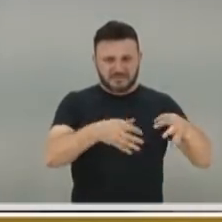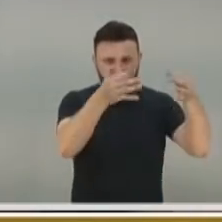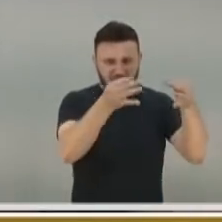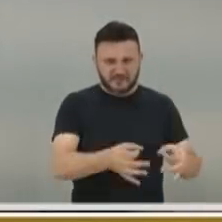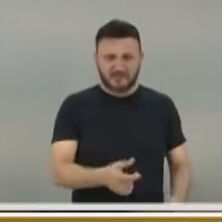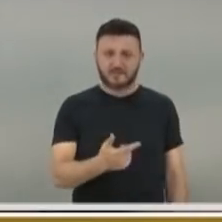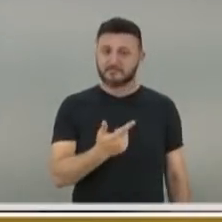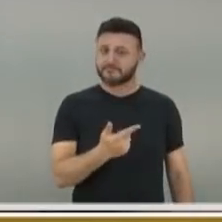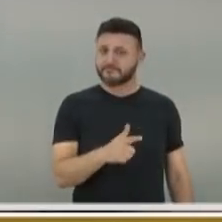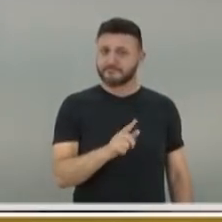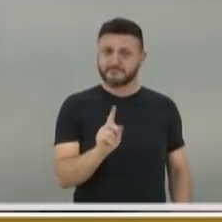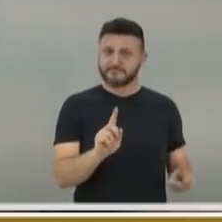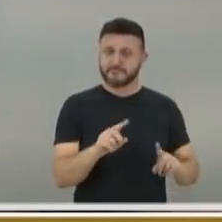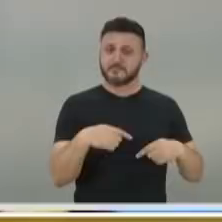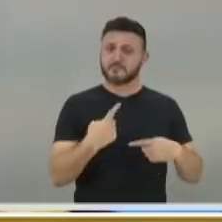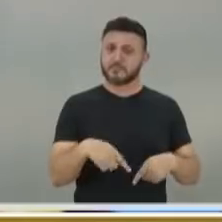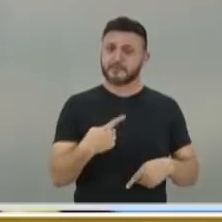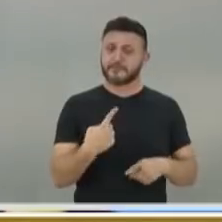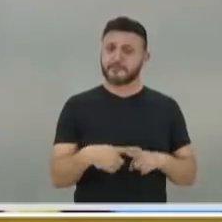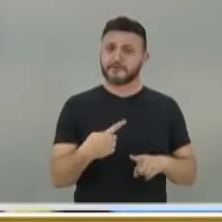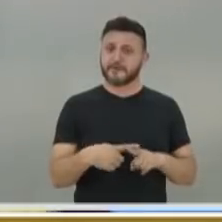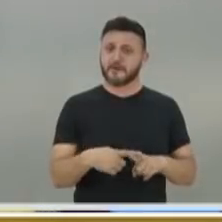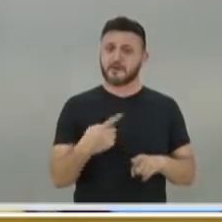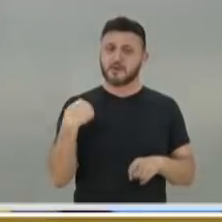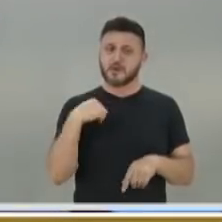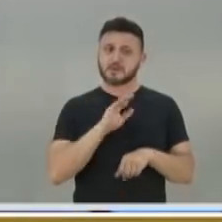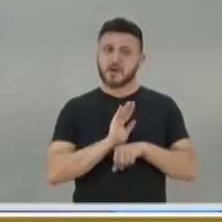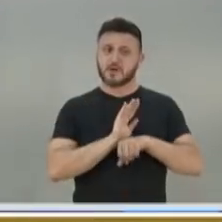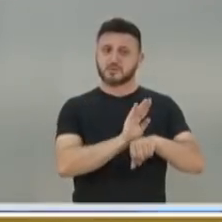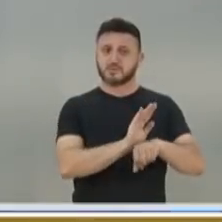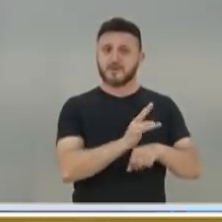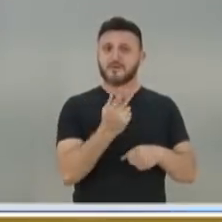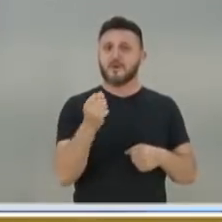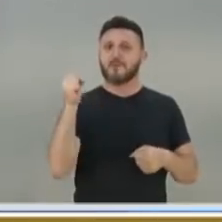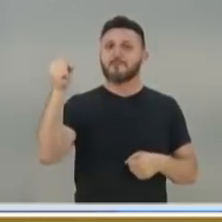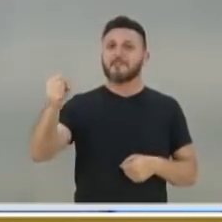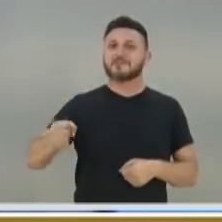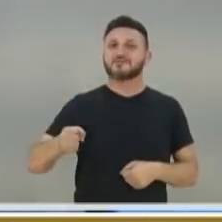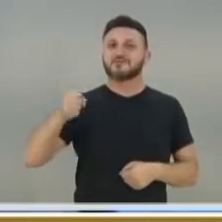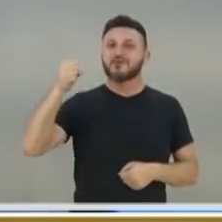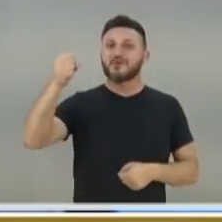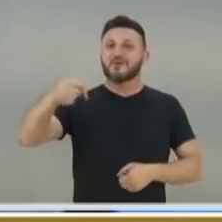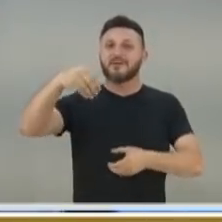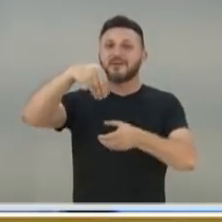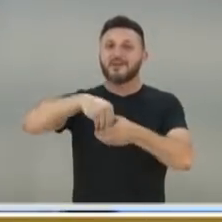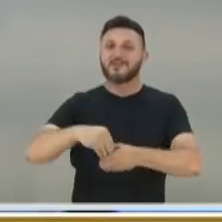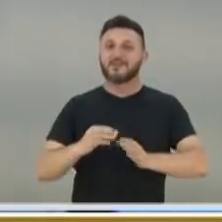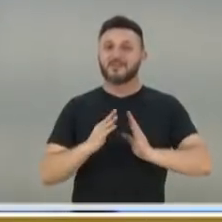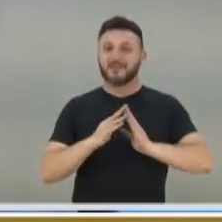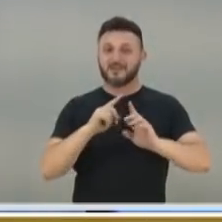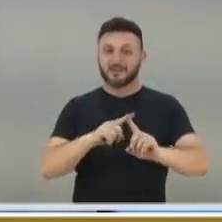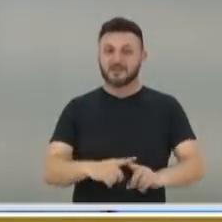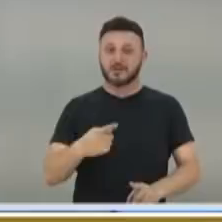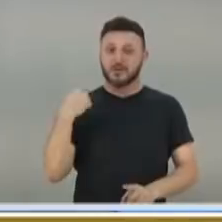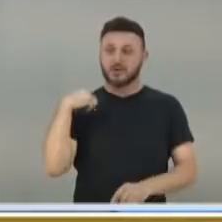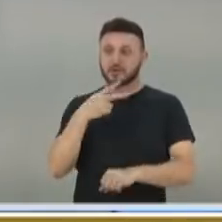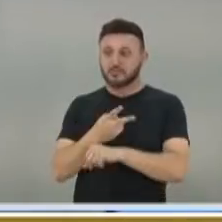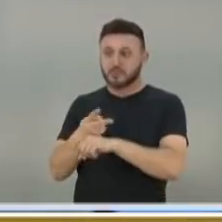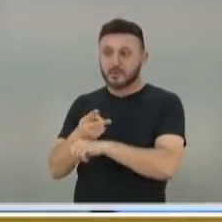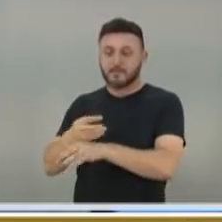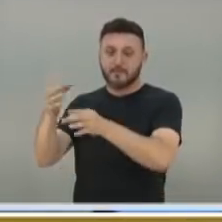perfeita para agir como pastor dentro da igreja. A gente tem que dar o testemunho que nós estamos à busca da perfeição.